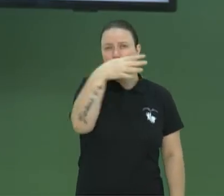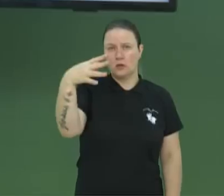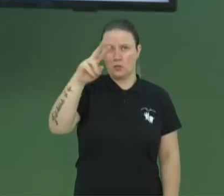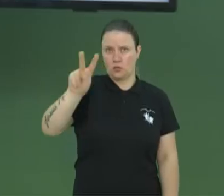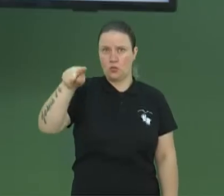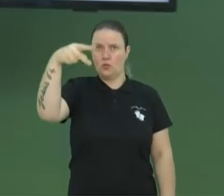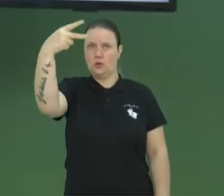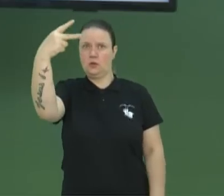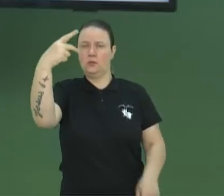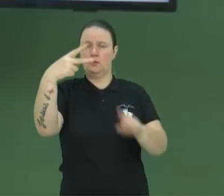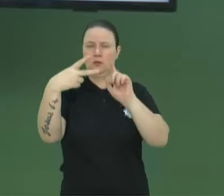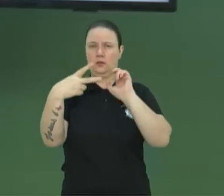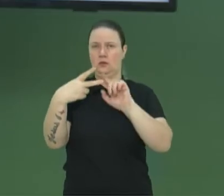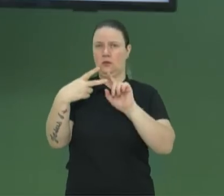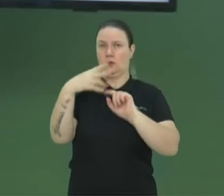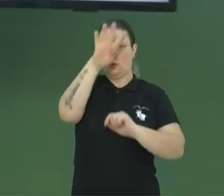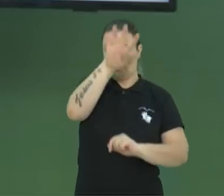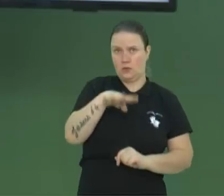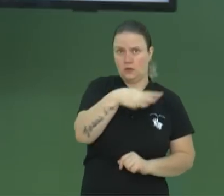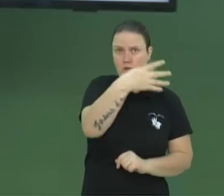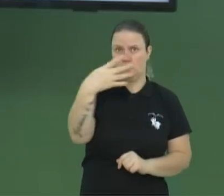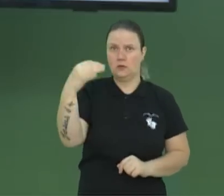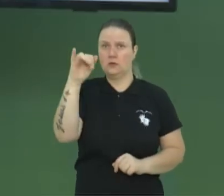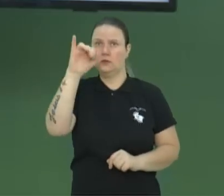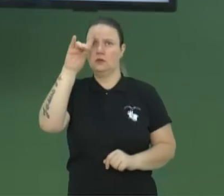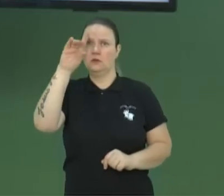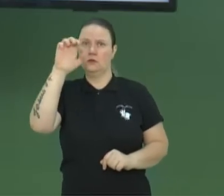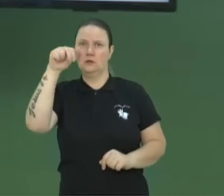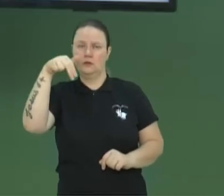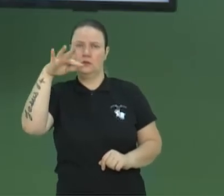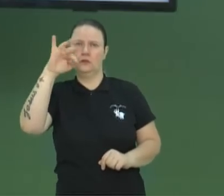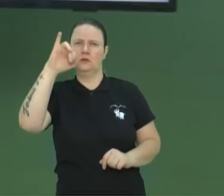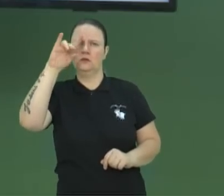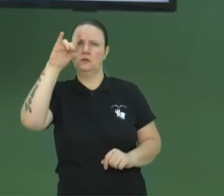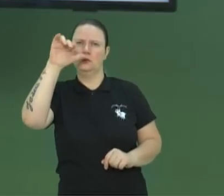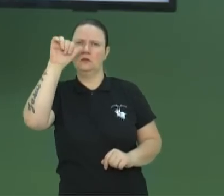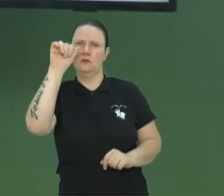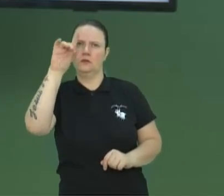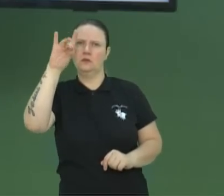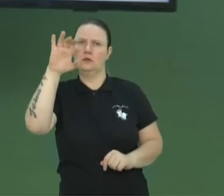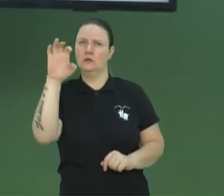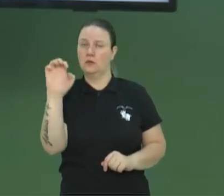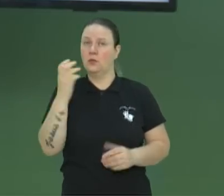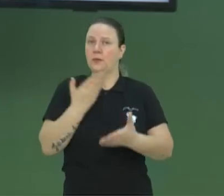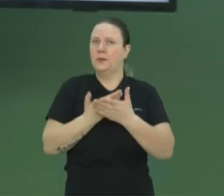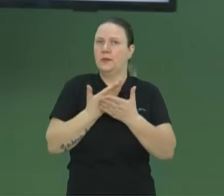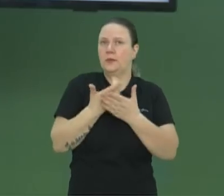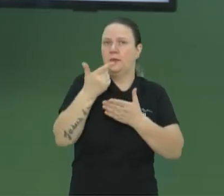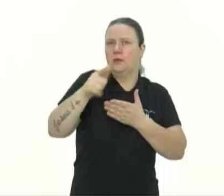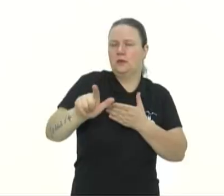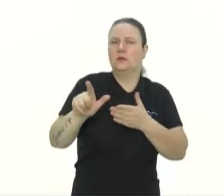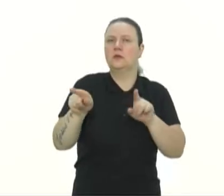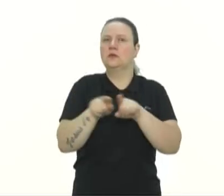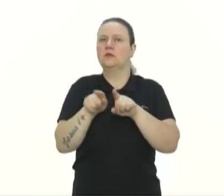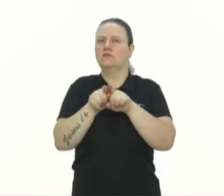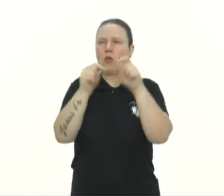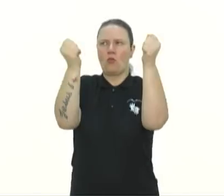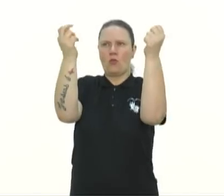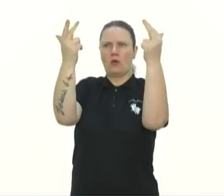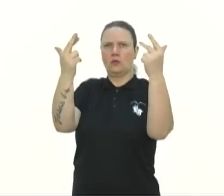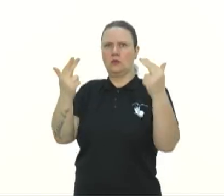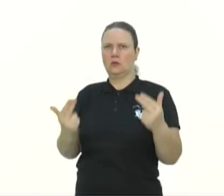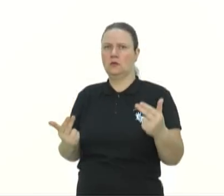matriz identidade. E na próxima aula, veremos igualdade de matrizes,